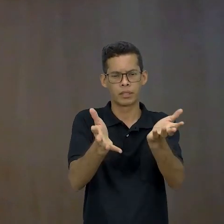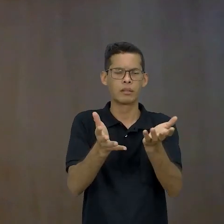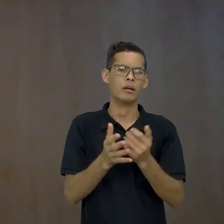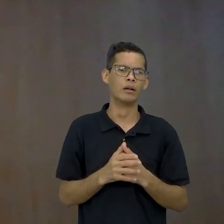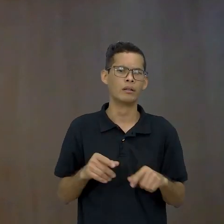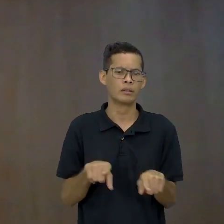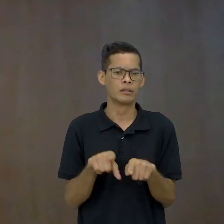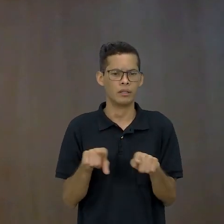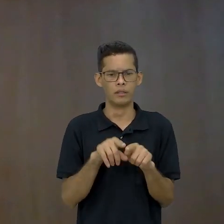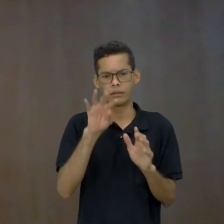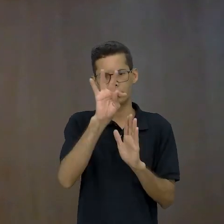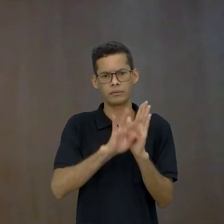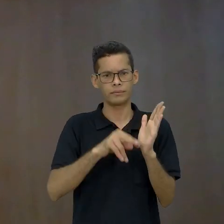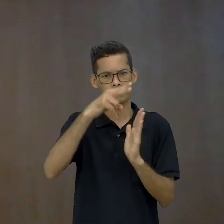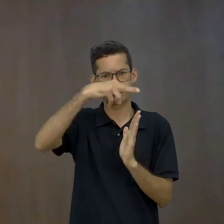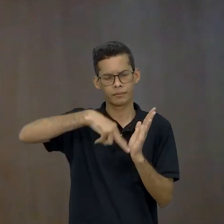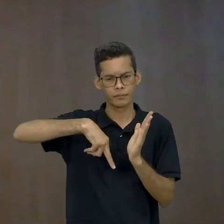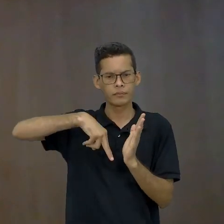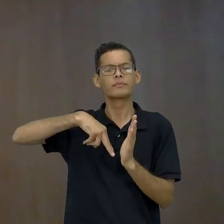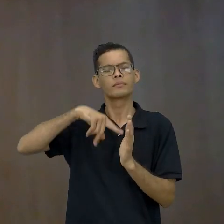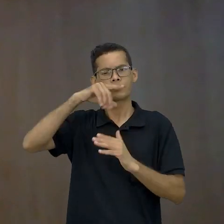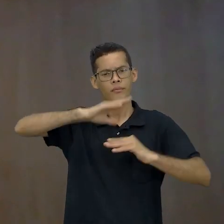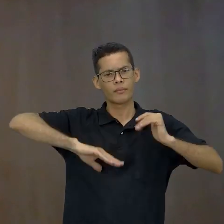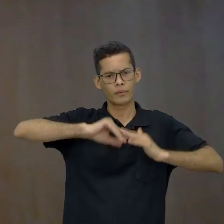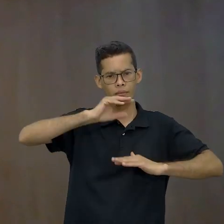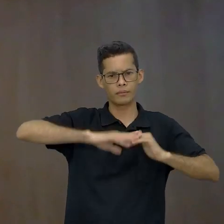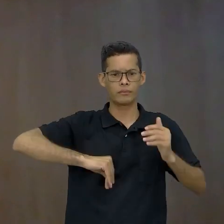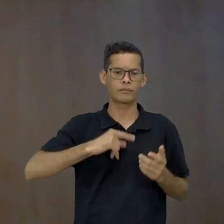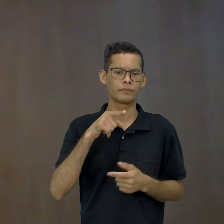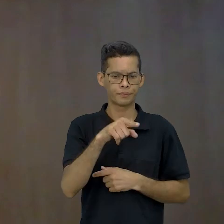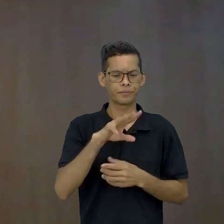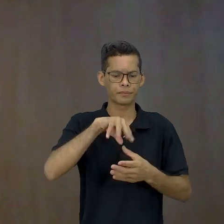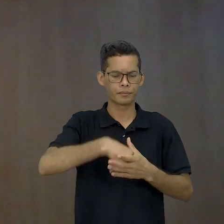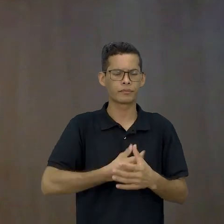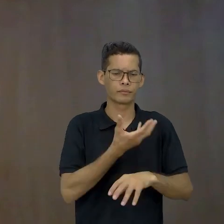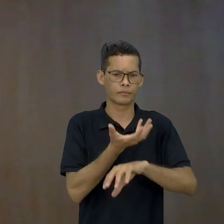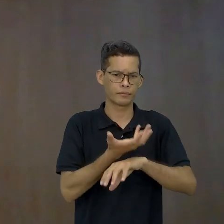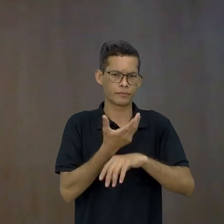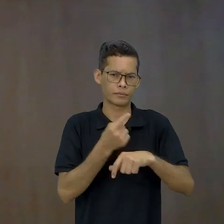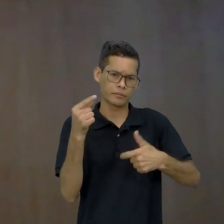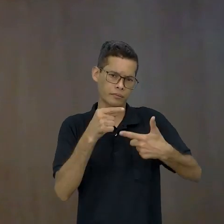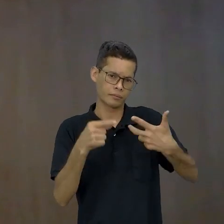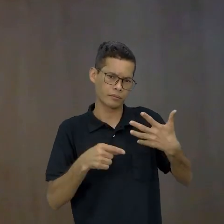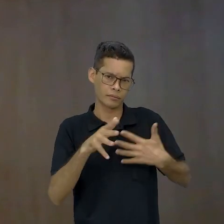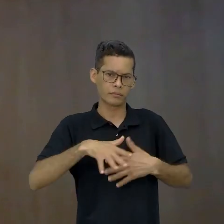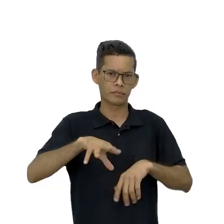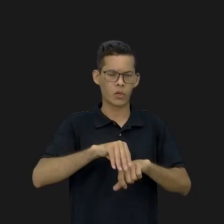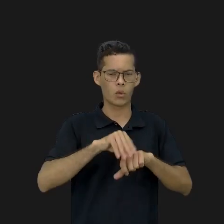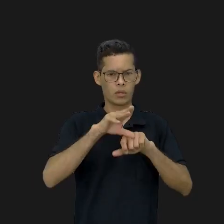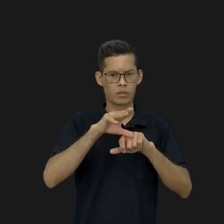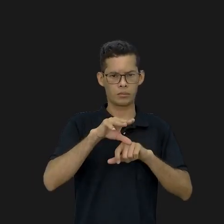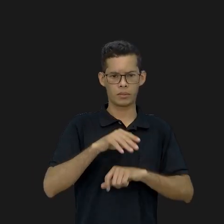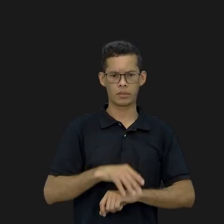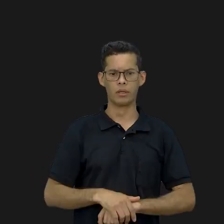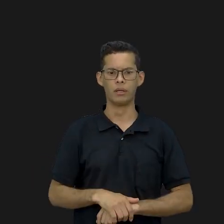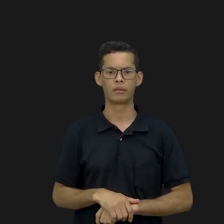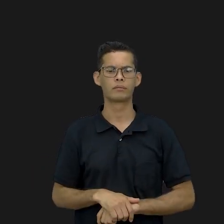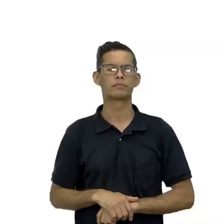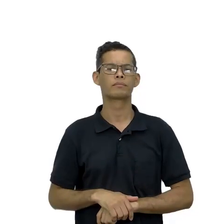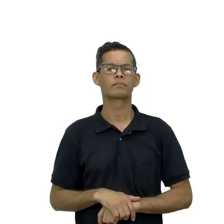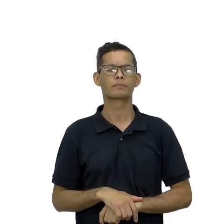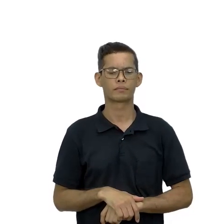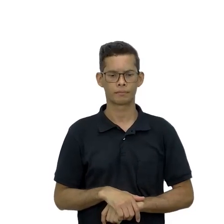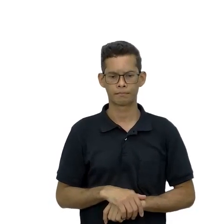então, a leitura como foco, como uma prática inegociável em todas as áreas do conhecimento. Então, vamos